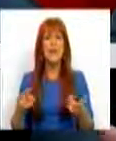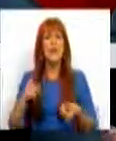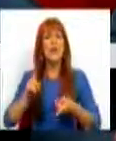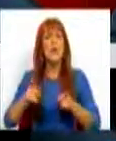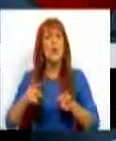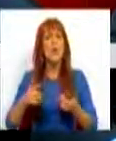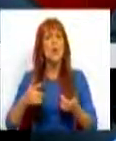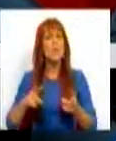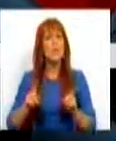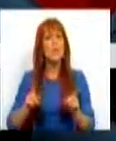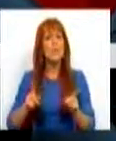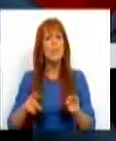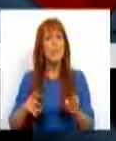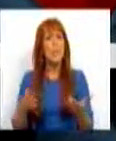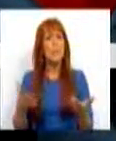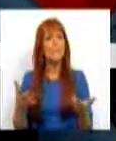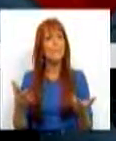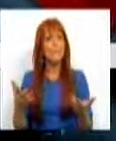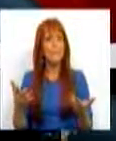valor